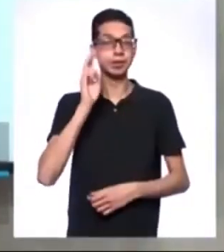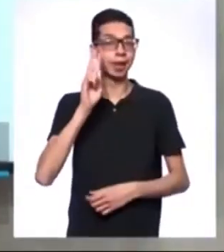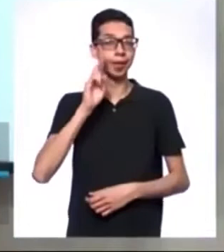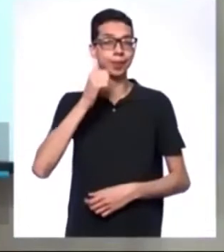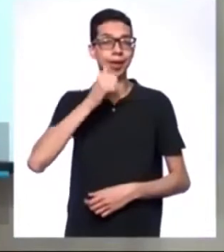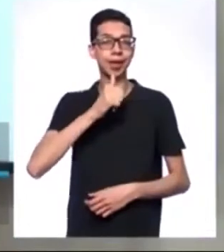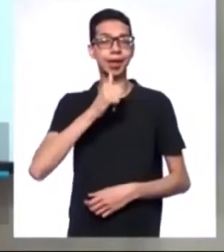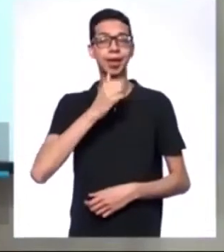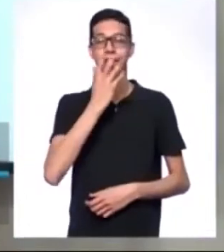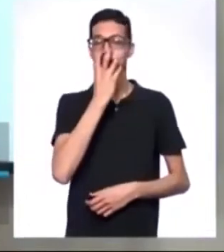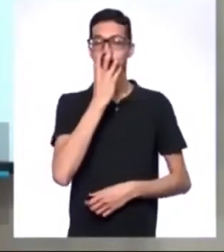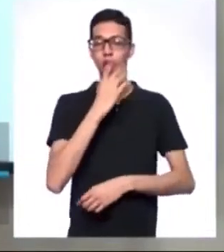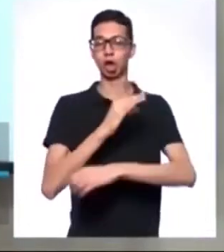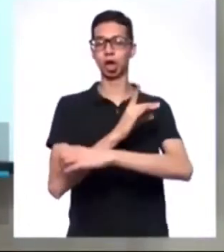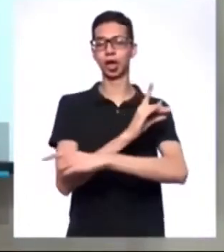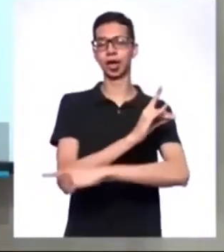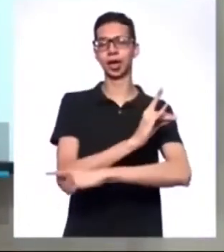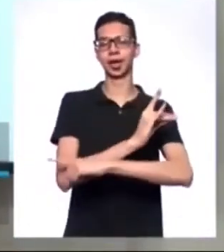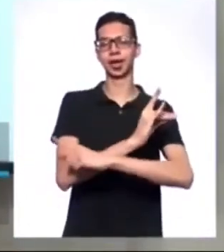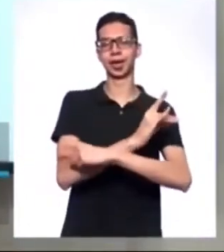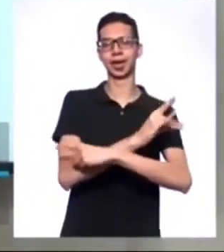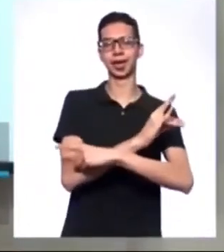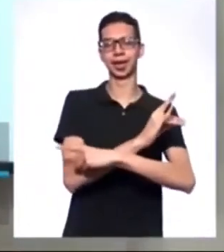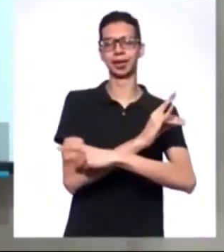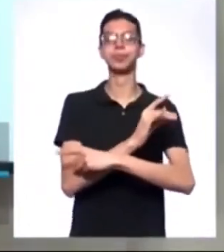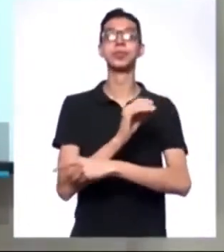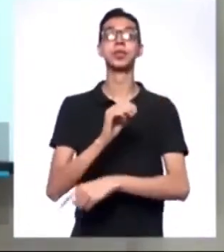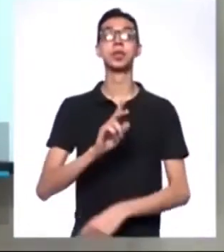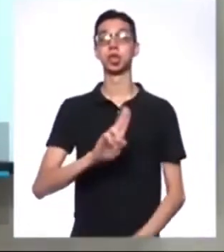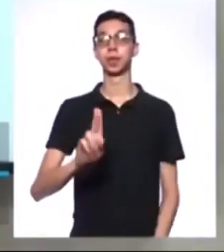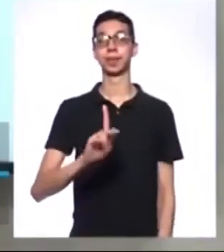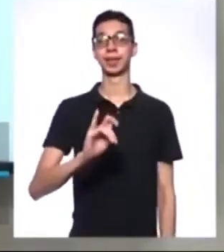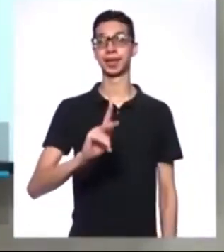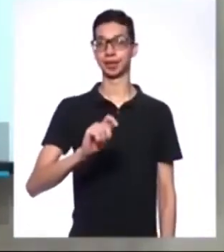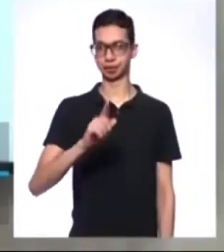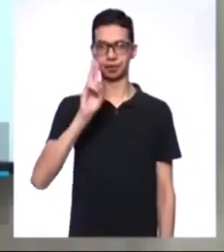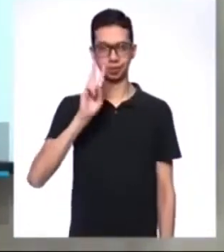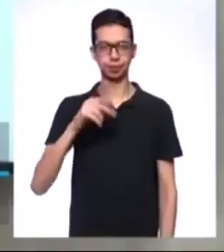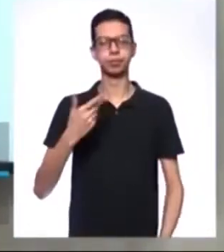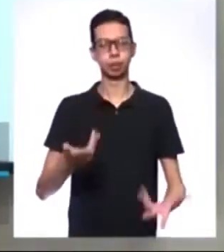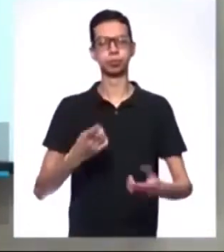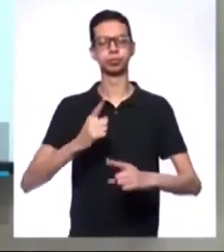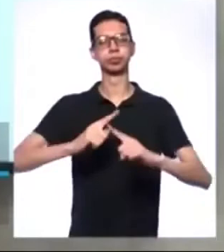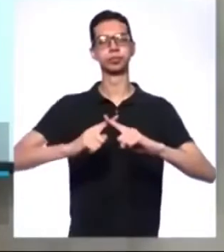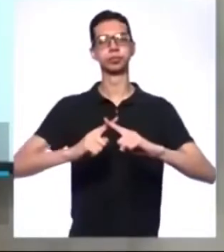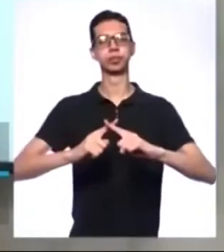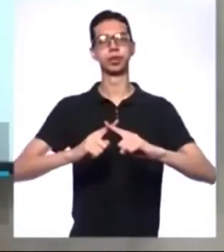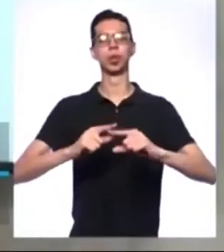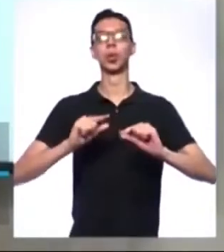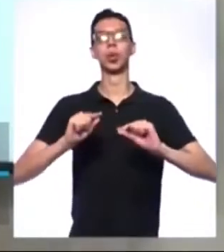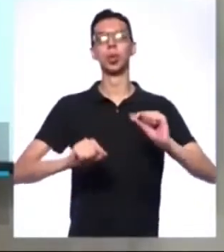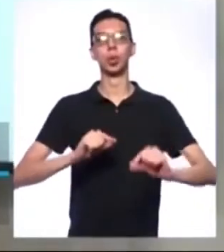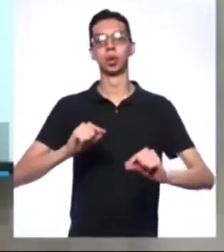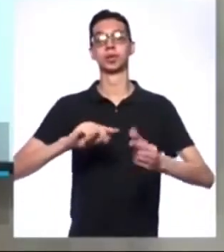você contou quantas possibilidades e fez o que multiplicou essa multiplicação significa ligação de todas as